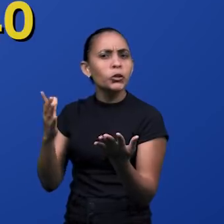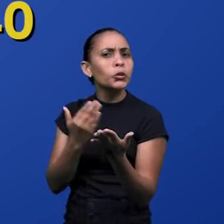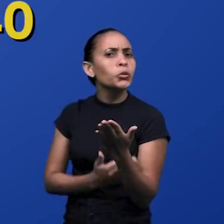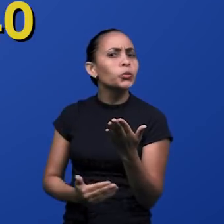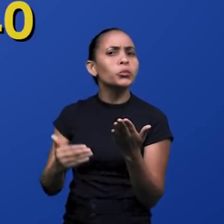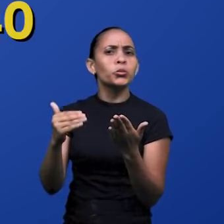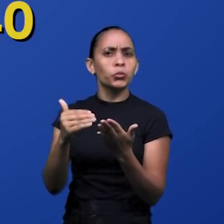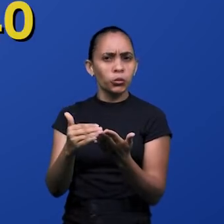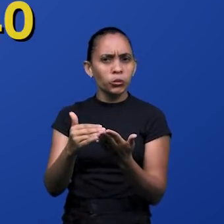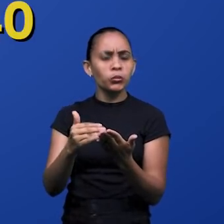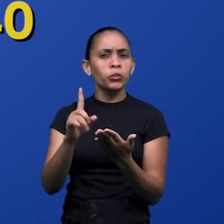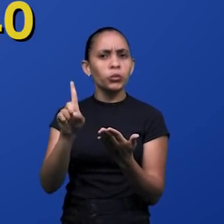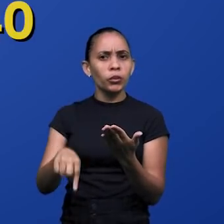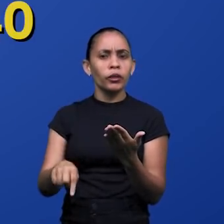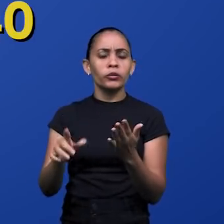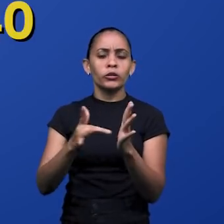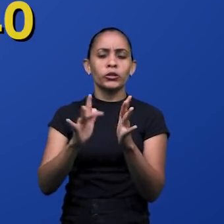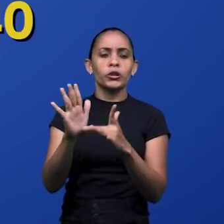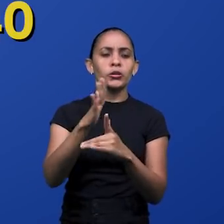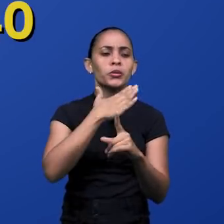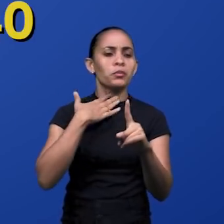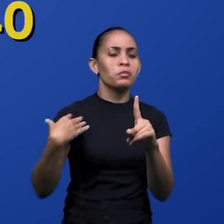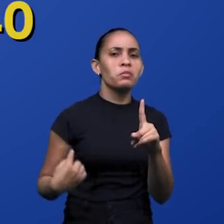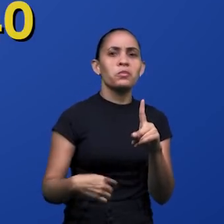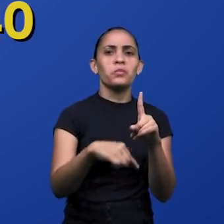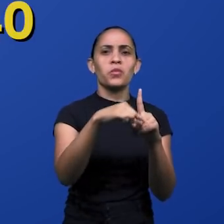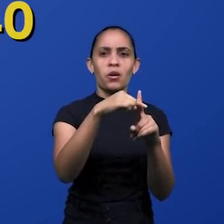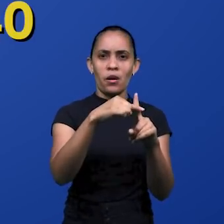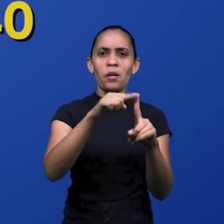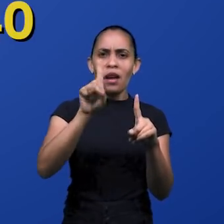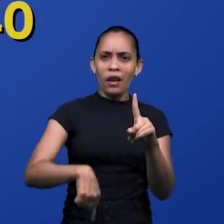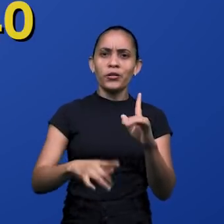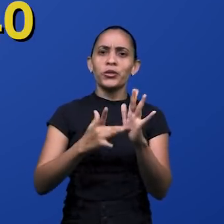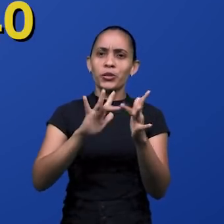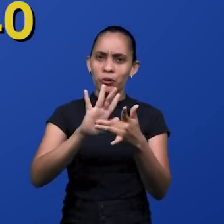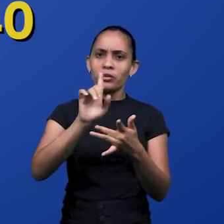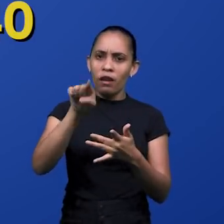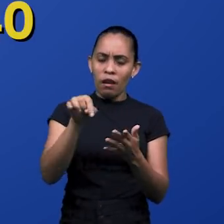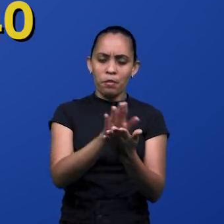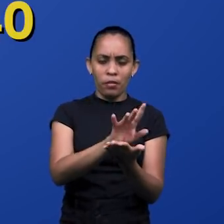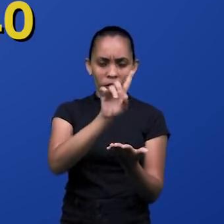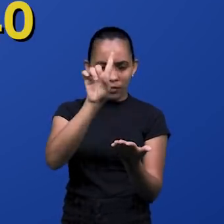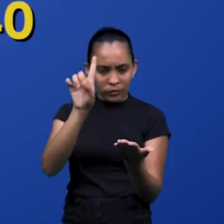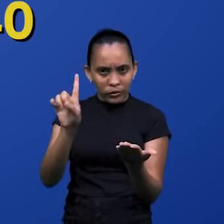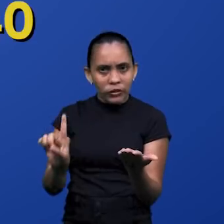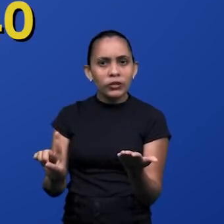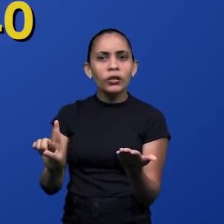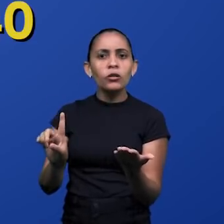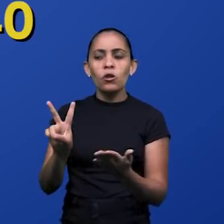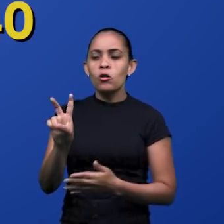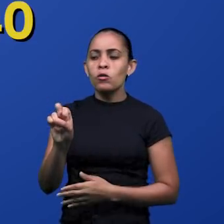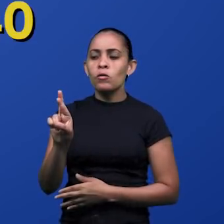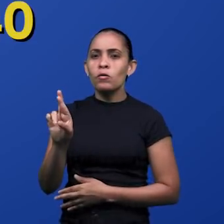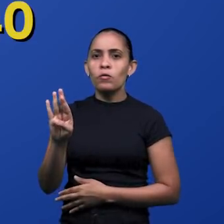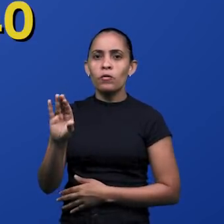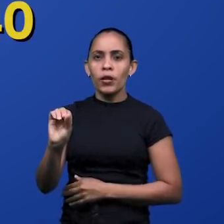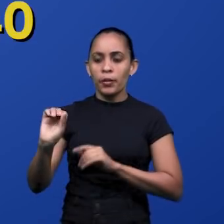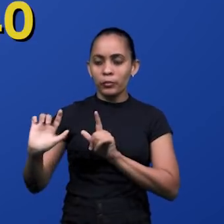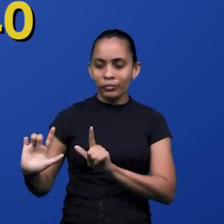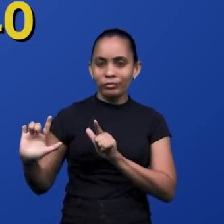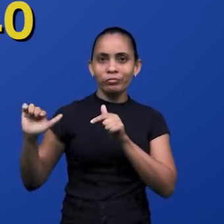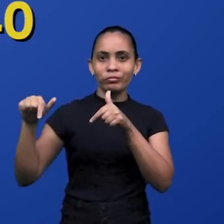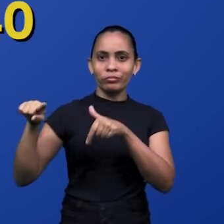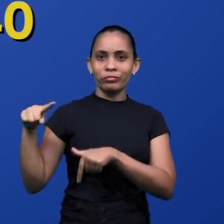sobretudo, o sacrifício de Jesus. Jesus é a palavra de Deus, o verbo vivo que opera em nossas